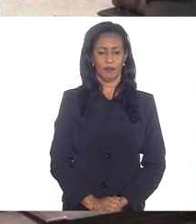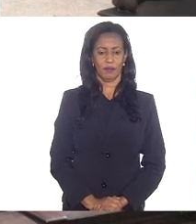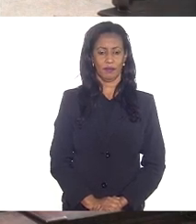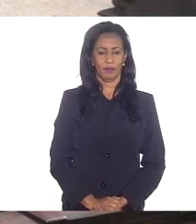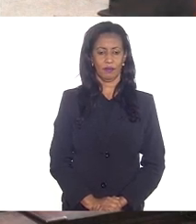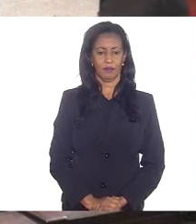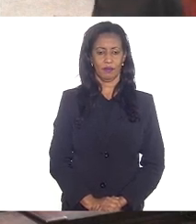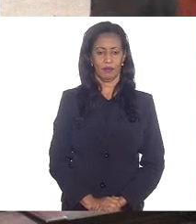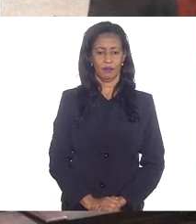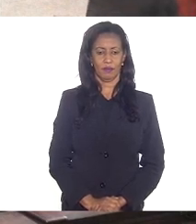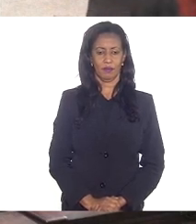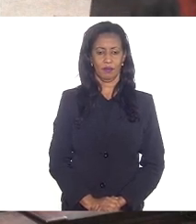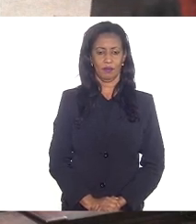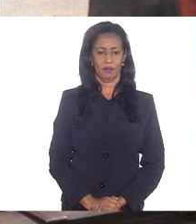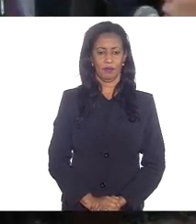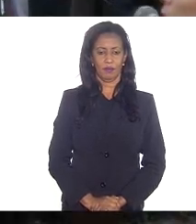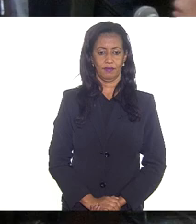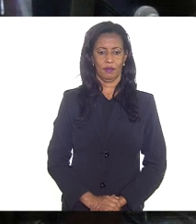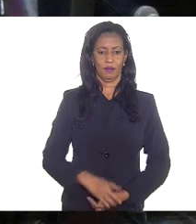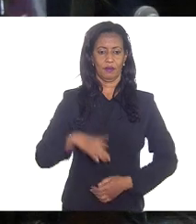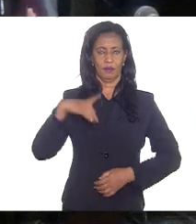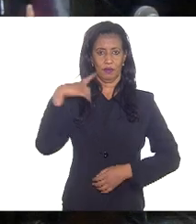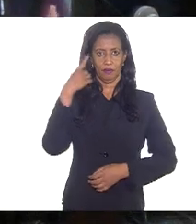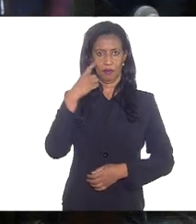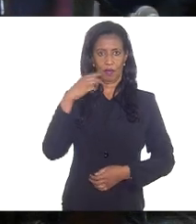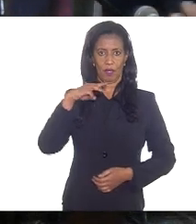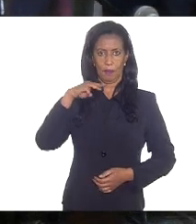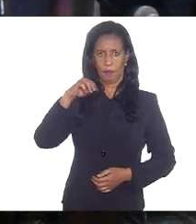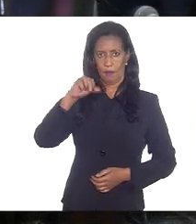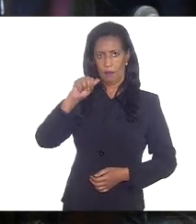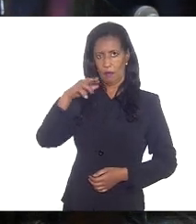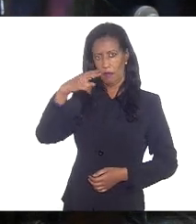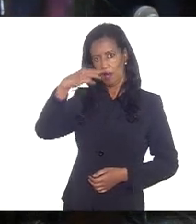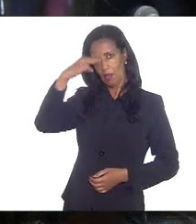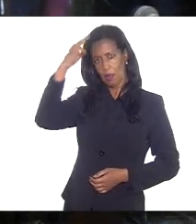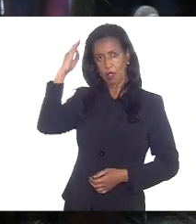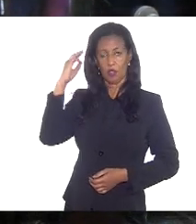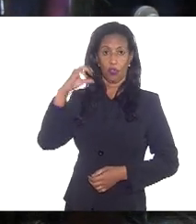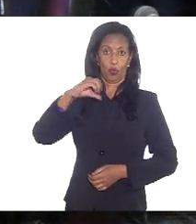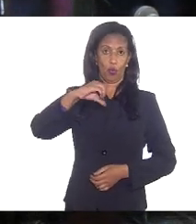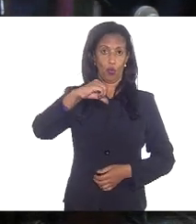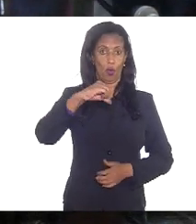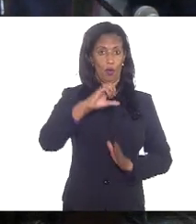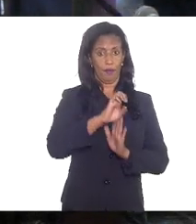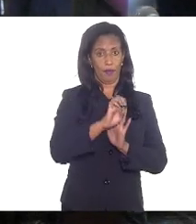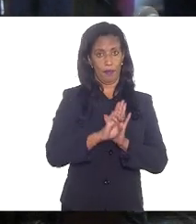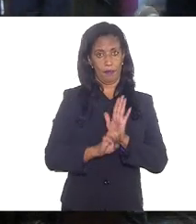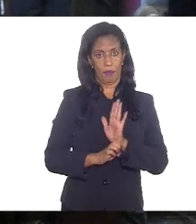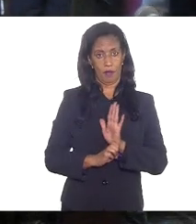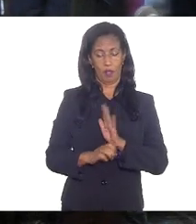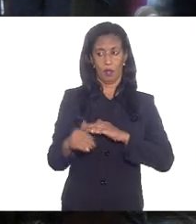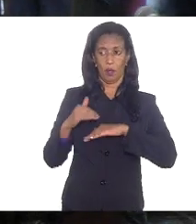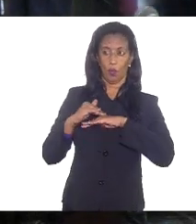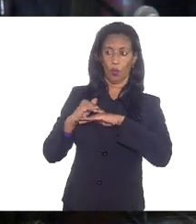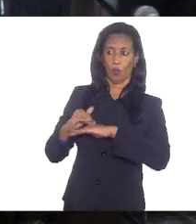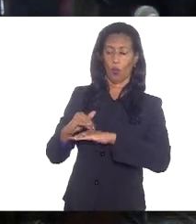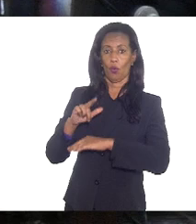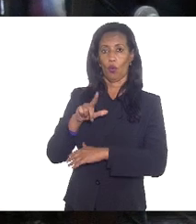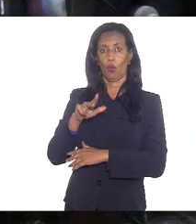Deputado Márcio, eu estou sendo informado que haviam 9 emendas e eu conversei com o deputado Luiz